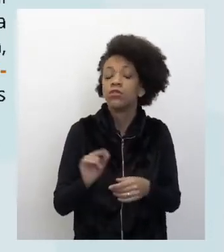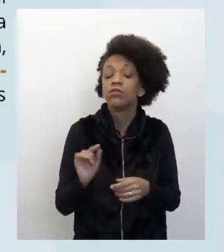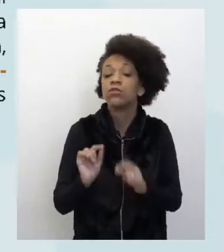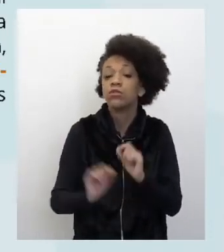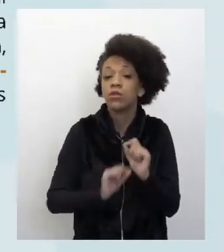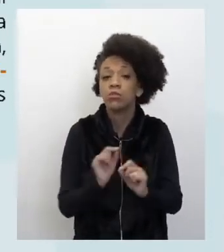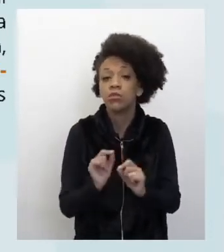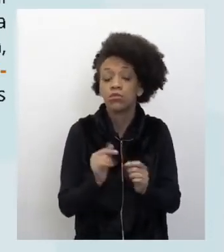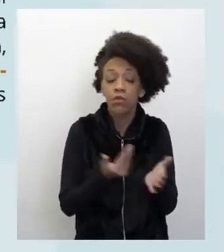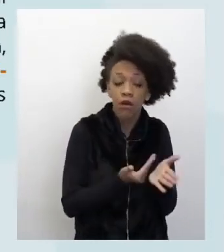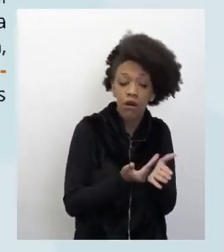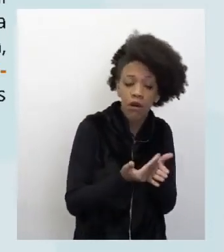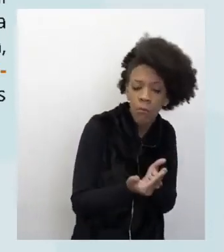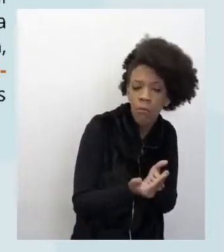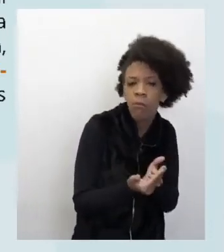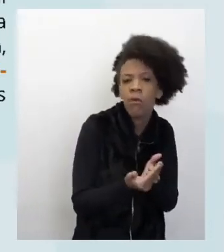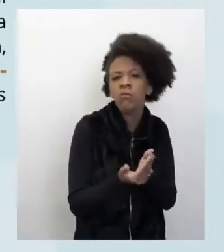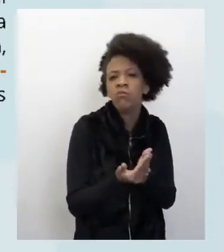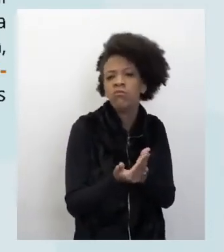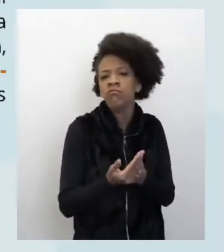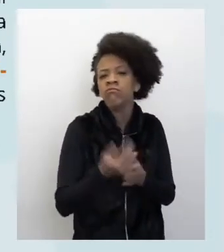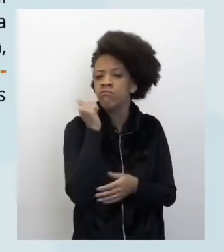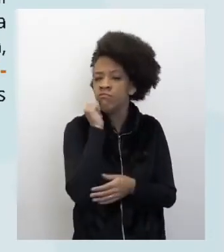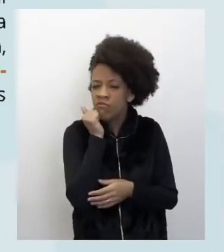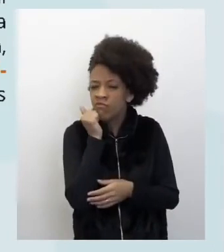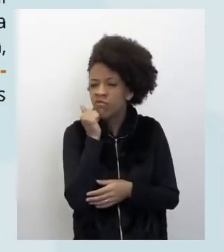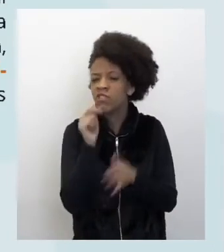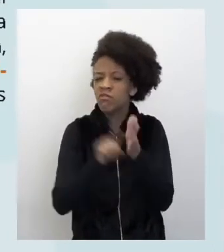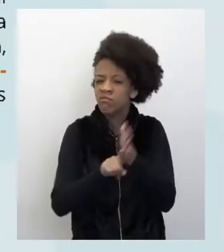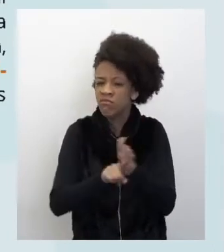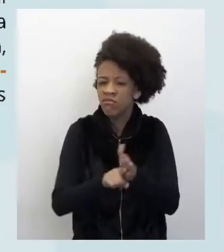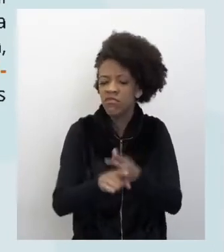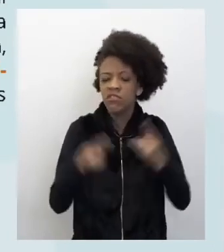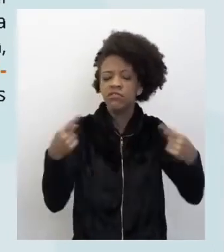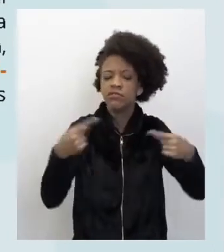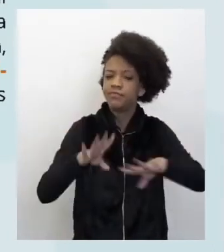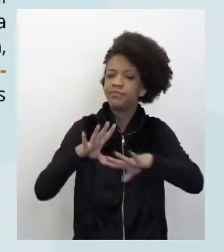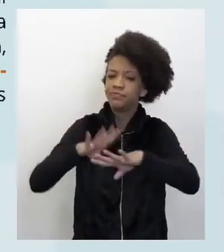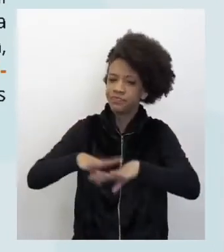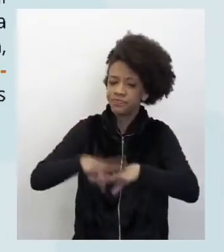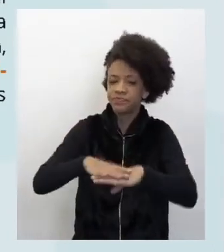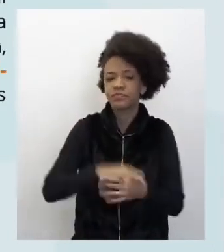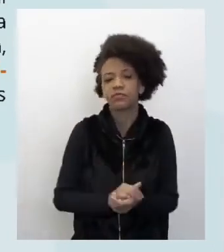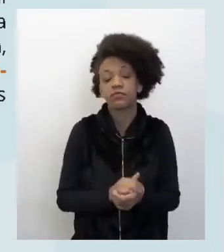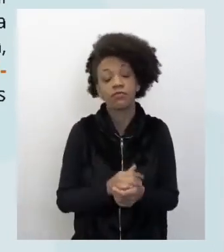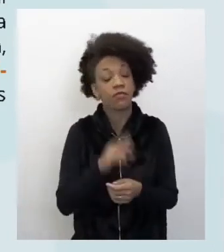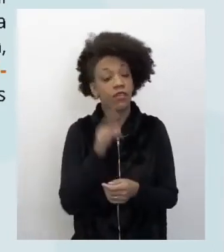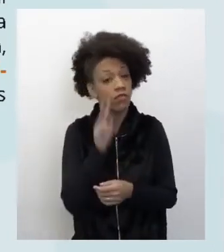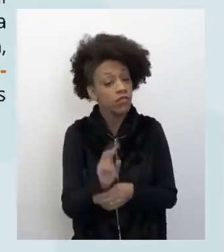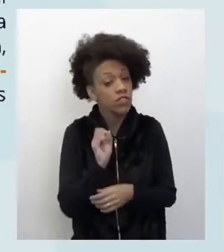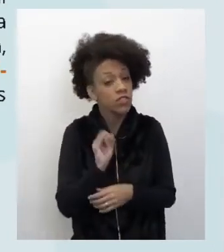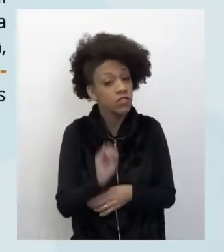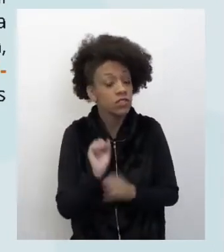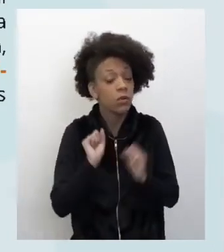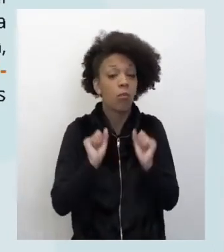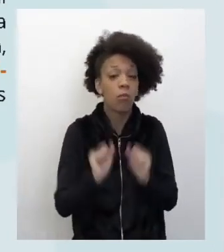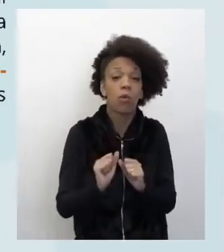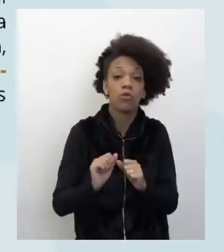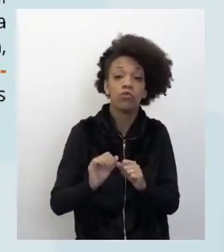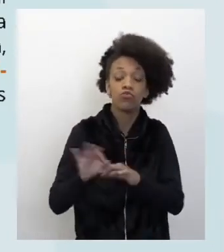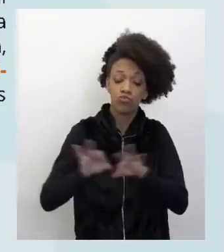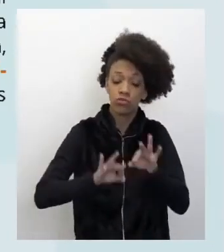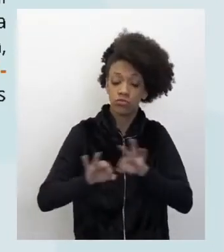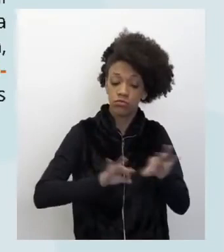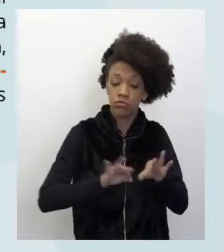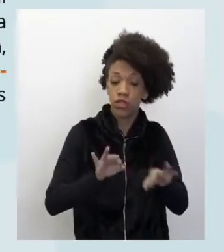da pré-iniciação científica e os desafios matemáticos, verifique a possibilidade de estruturar um projeto